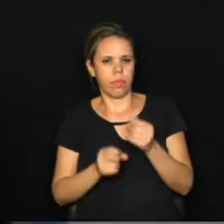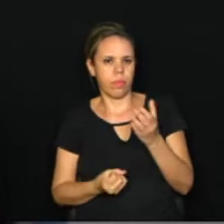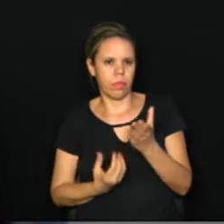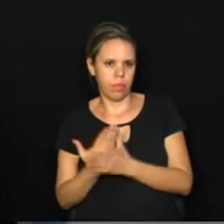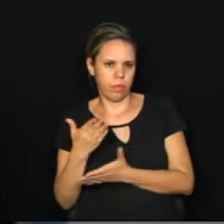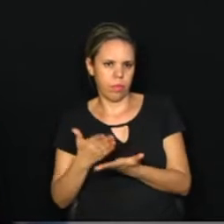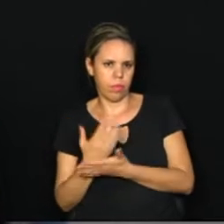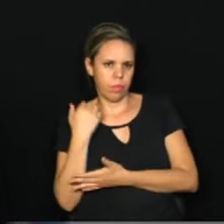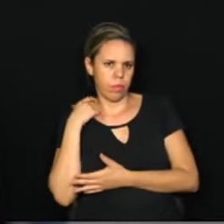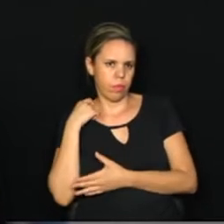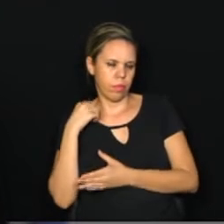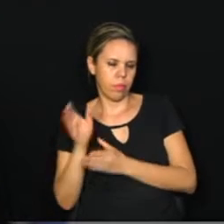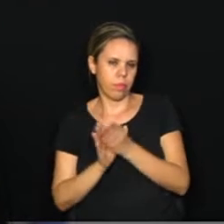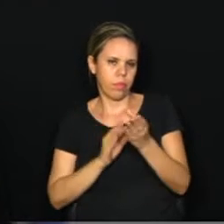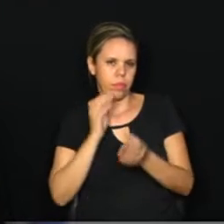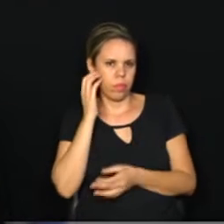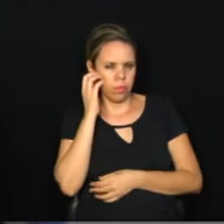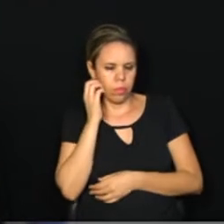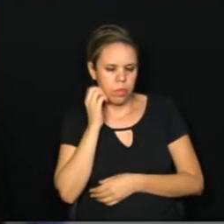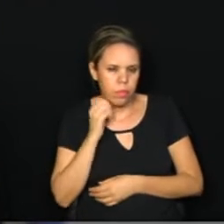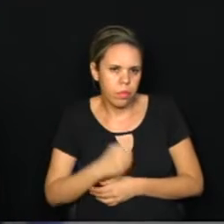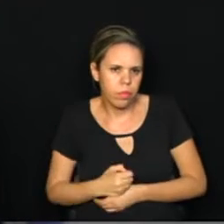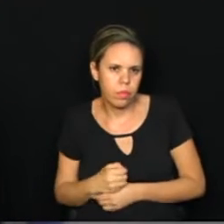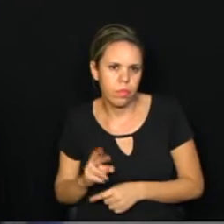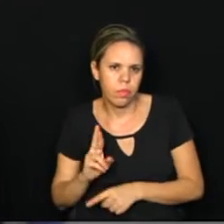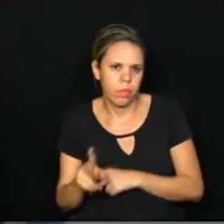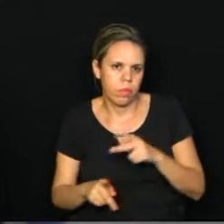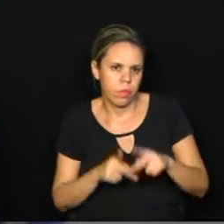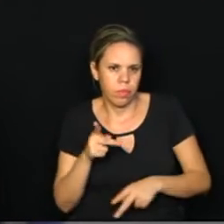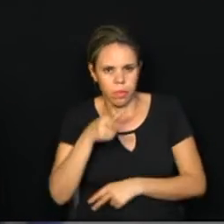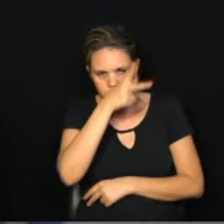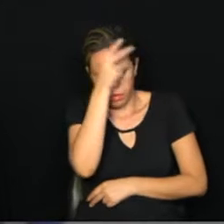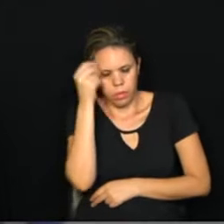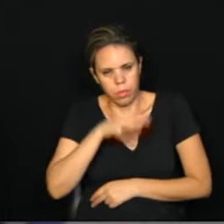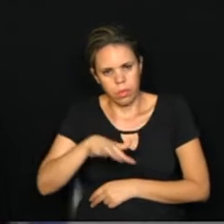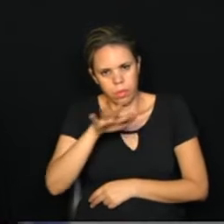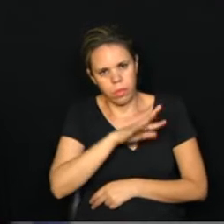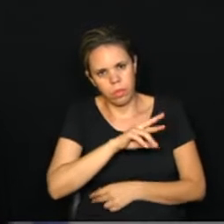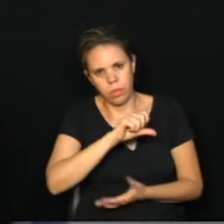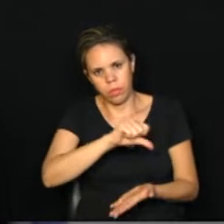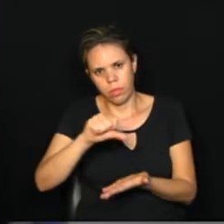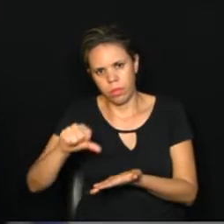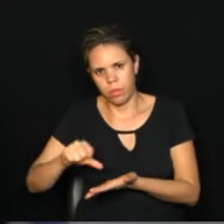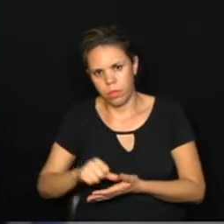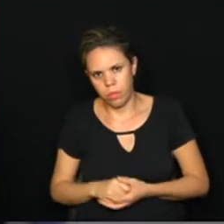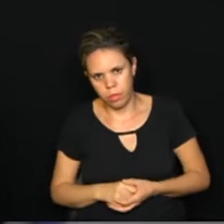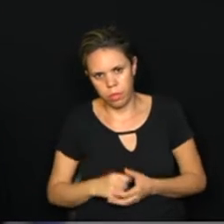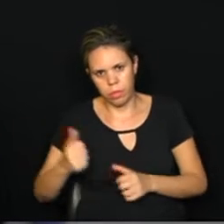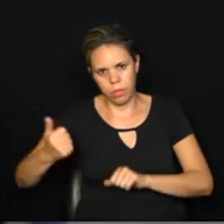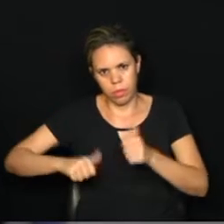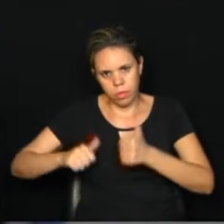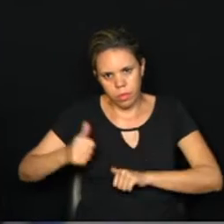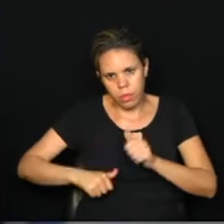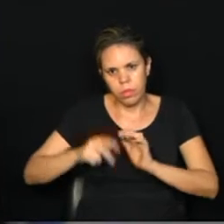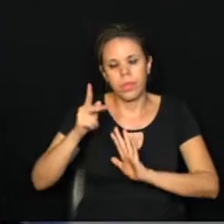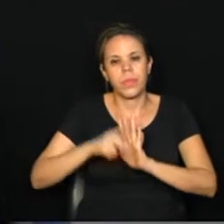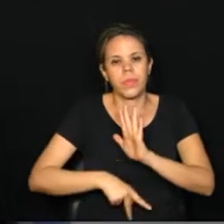aprovado pelo Conselho dos representantes, os prefeitos da região. Está em tramitação esse